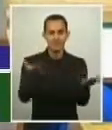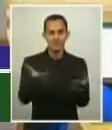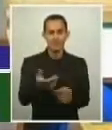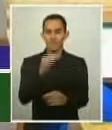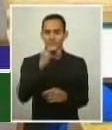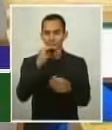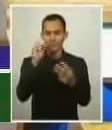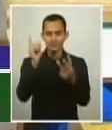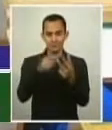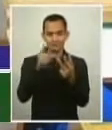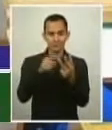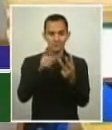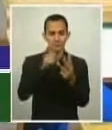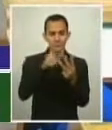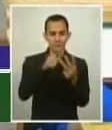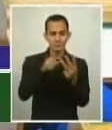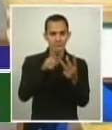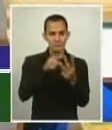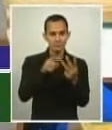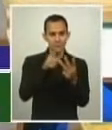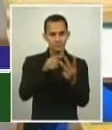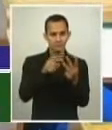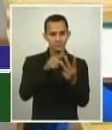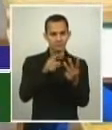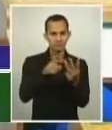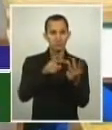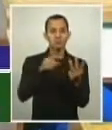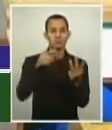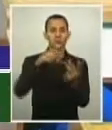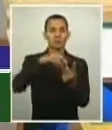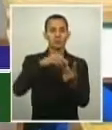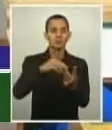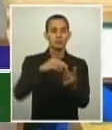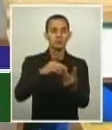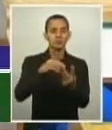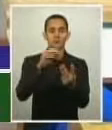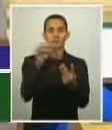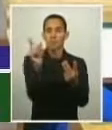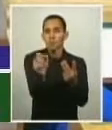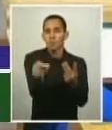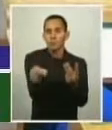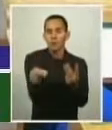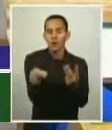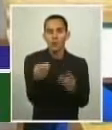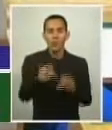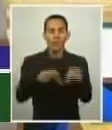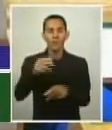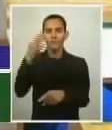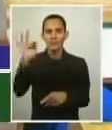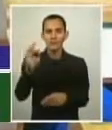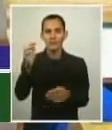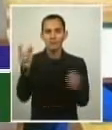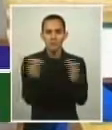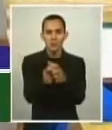o primeiro estado o segundo estado eram constituídos por uma ínfima minoria do Povo